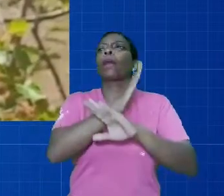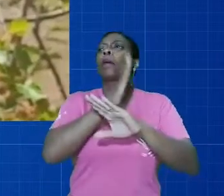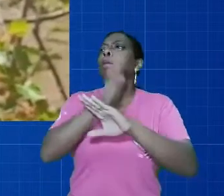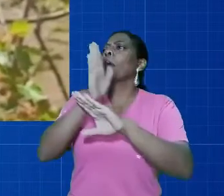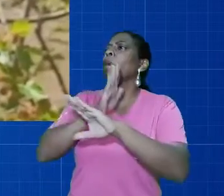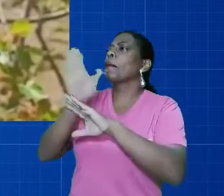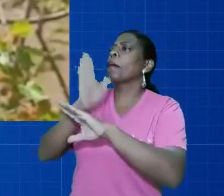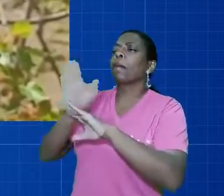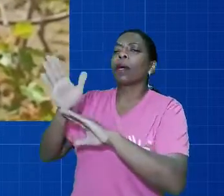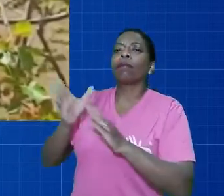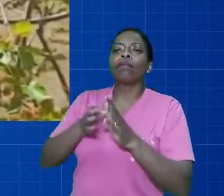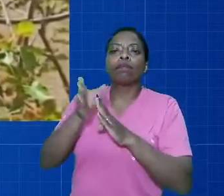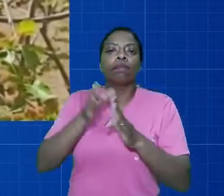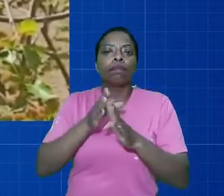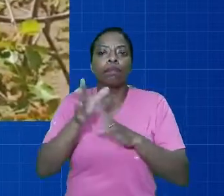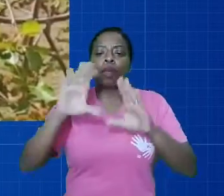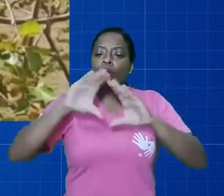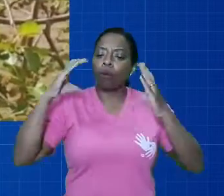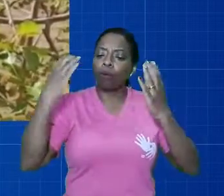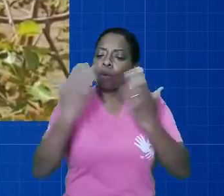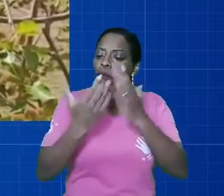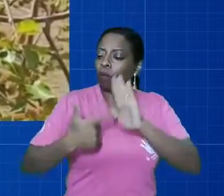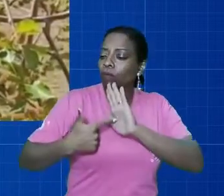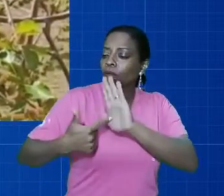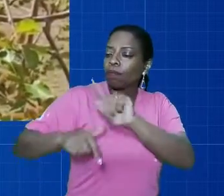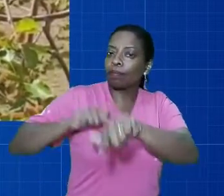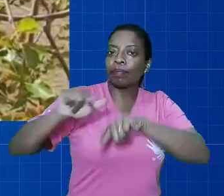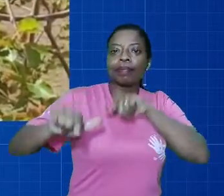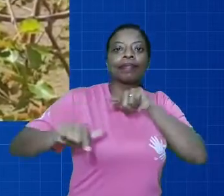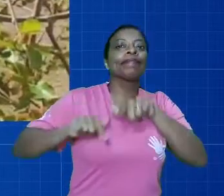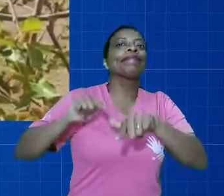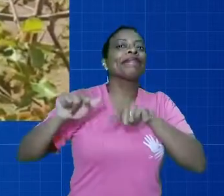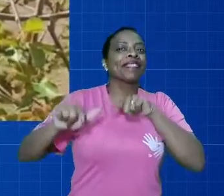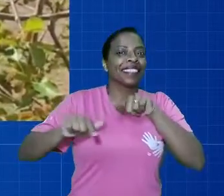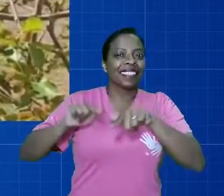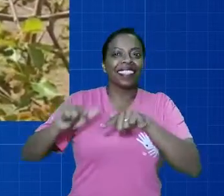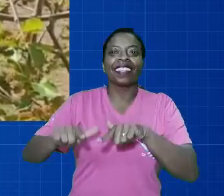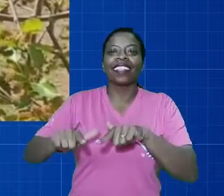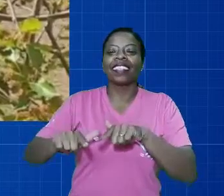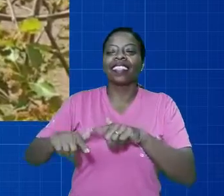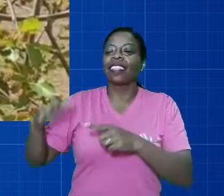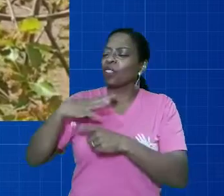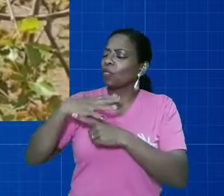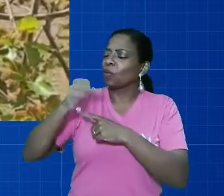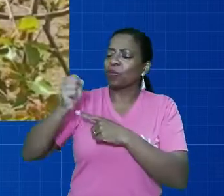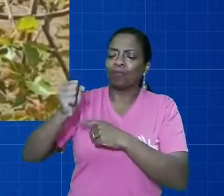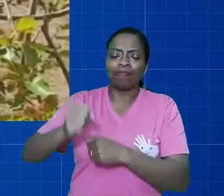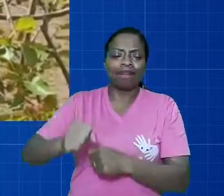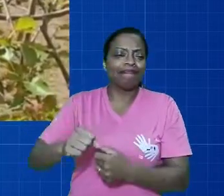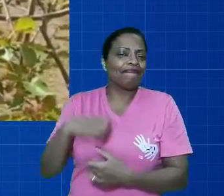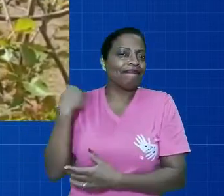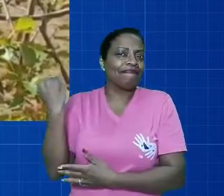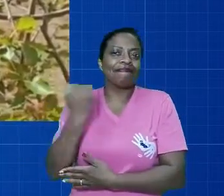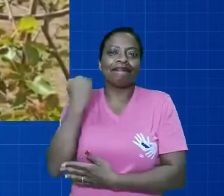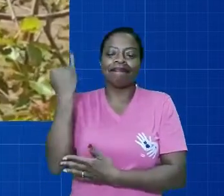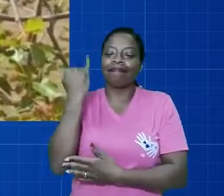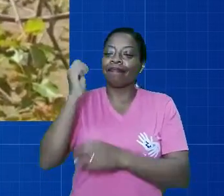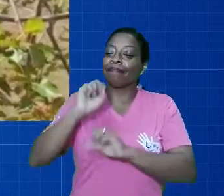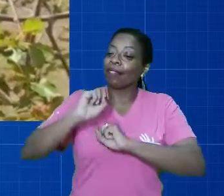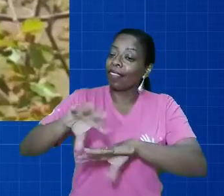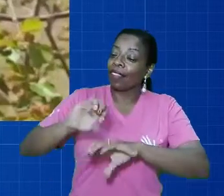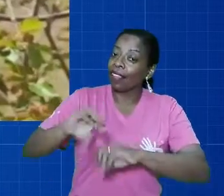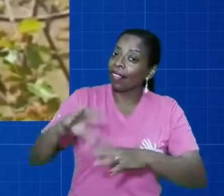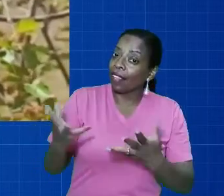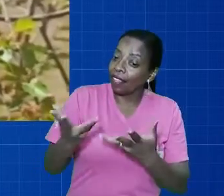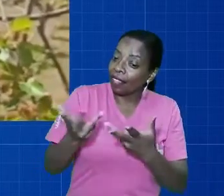visitas orientadas, congressos, apresentação de trabalhos. Então é uma conquista muito grande, um ensino de